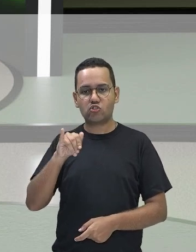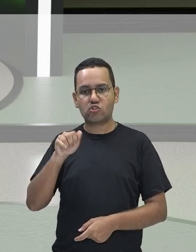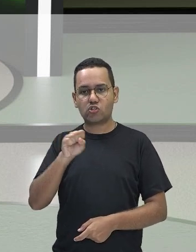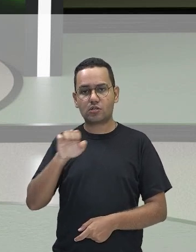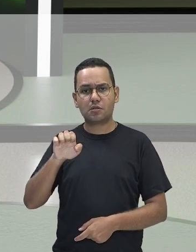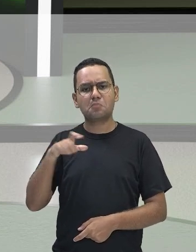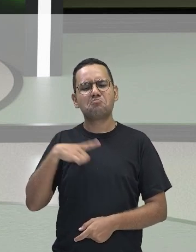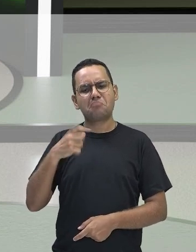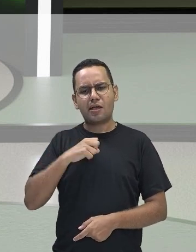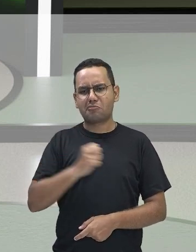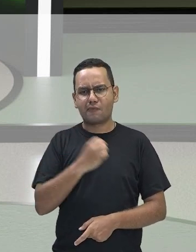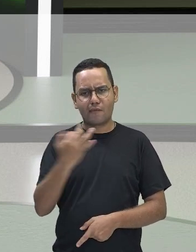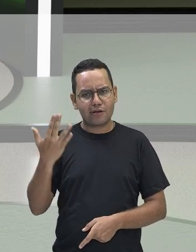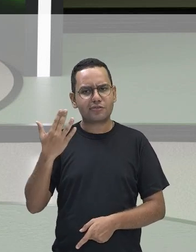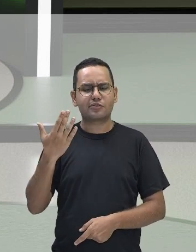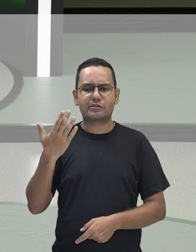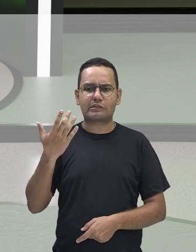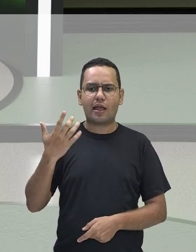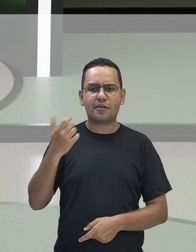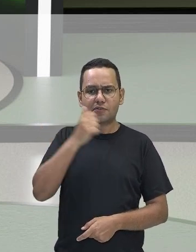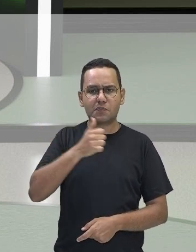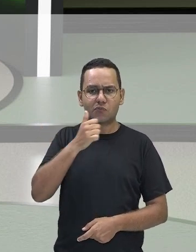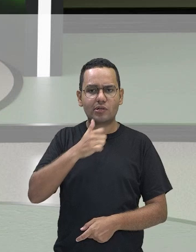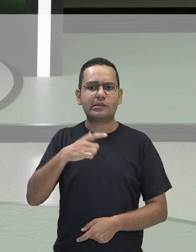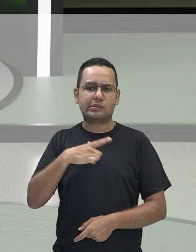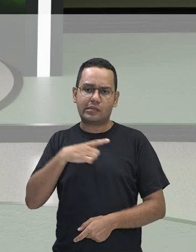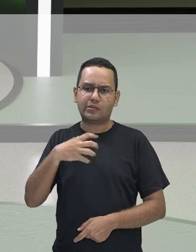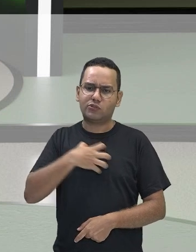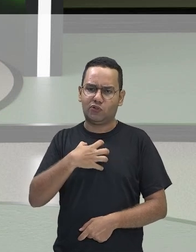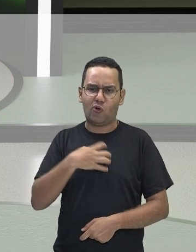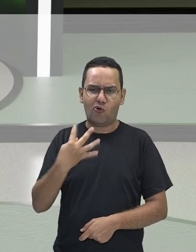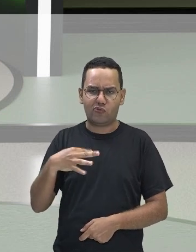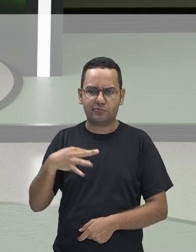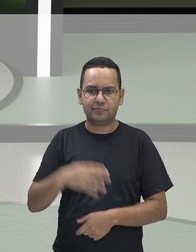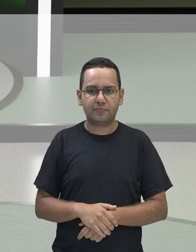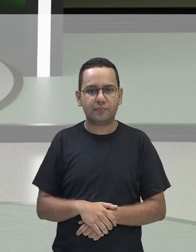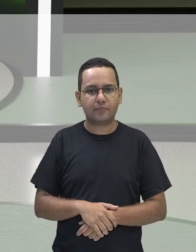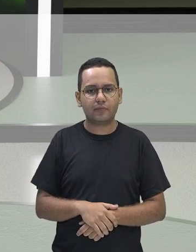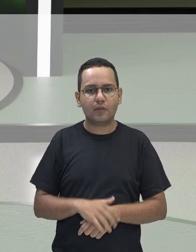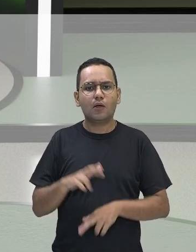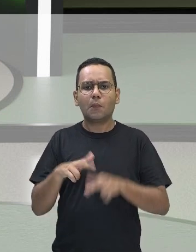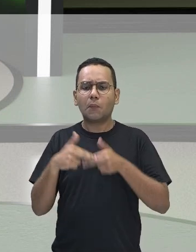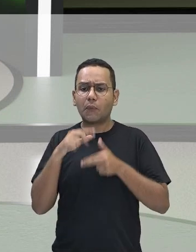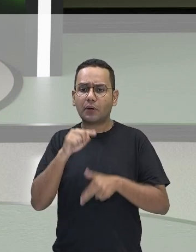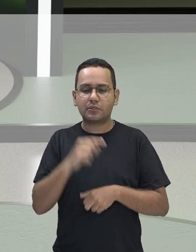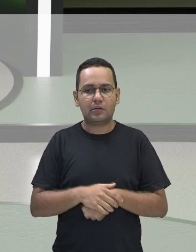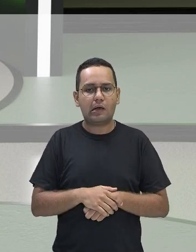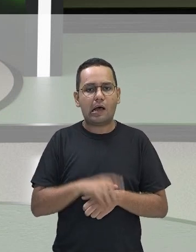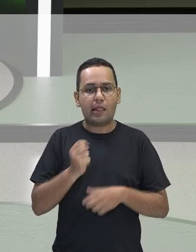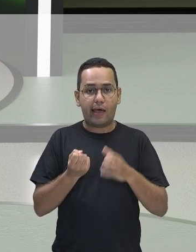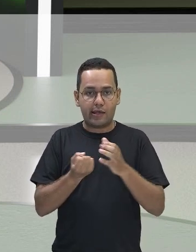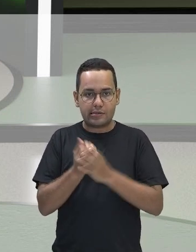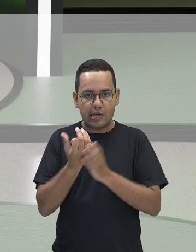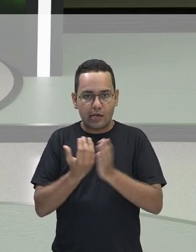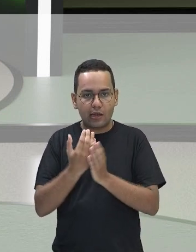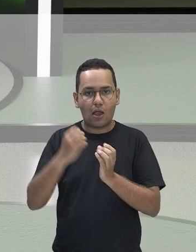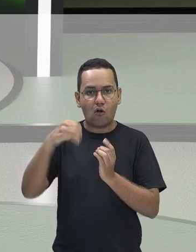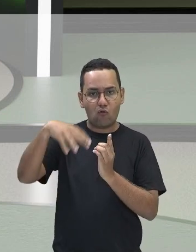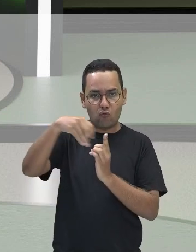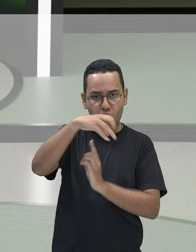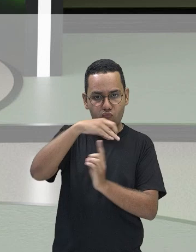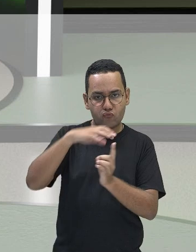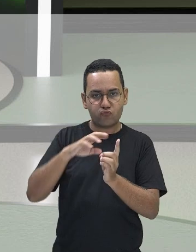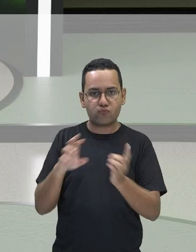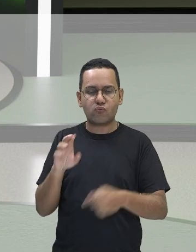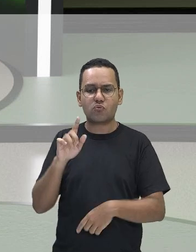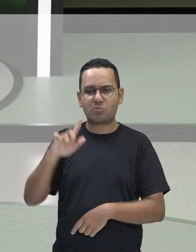de mulheres. É uma doença causada pela proliferação exagerada do fungo Candida